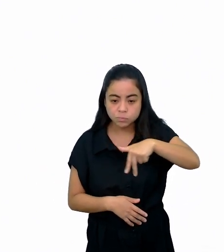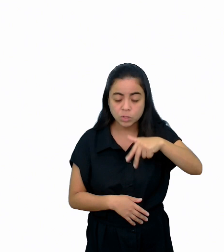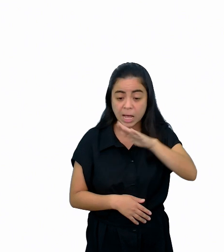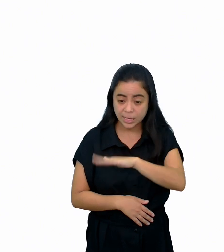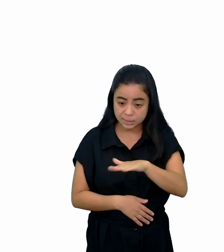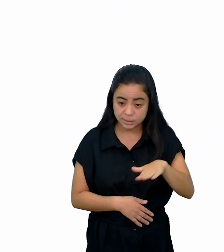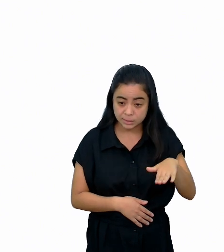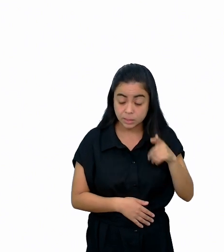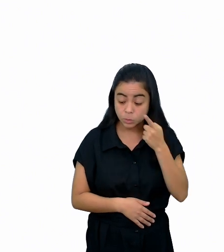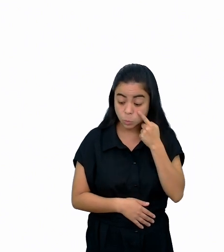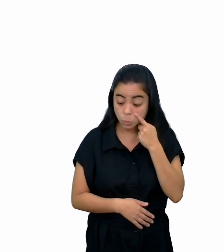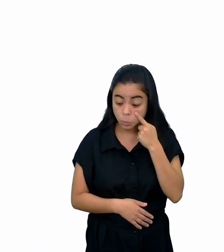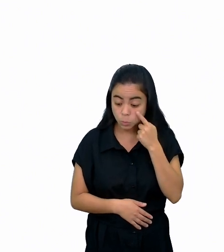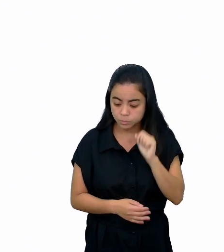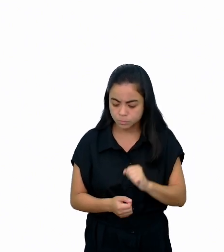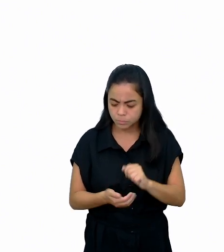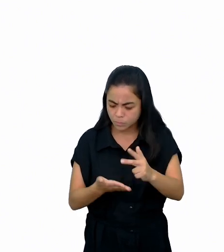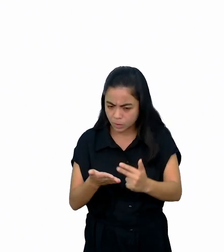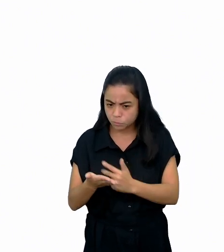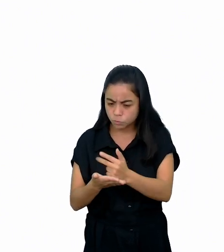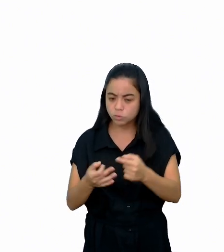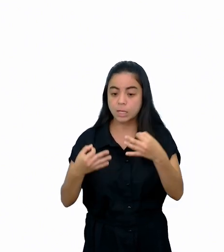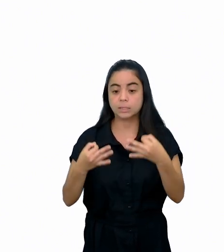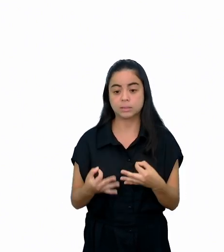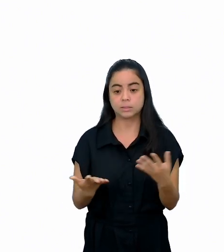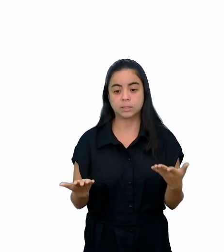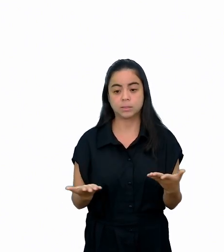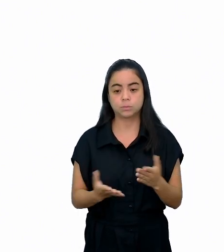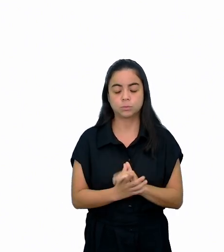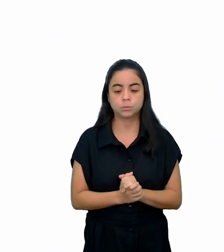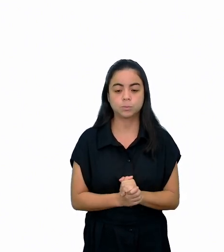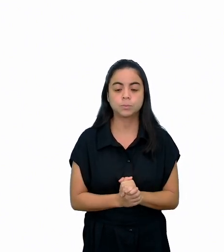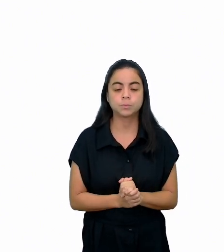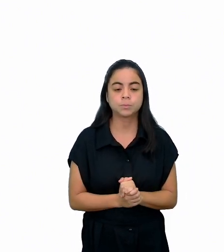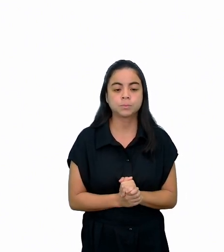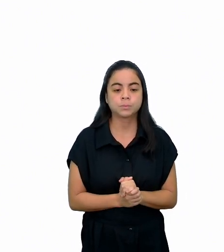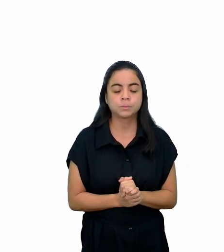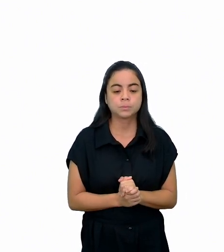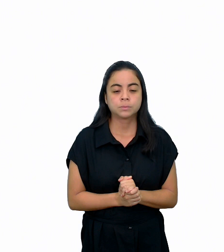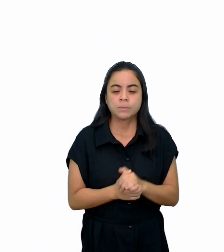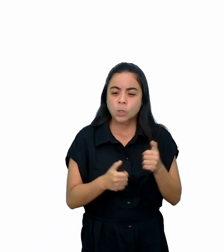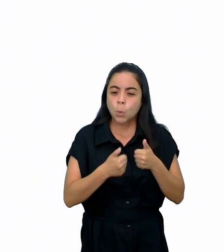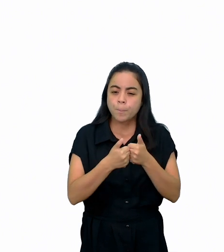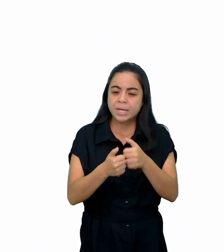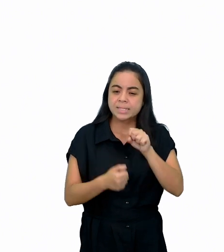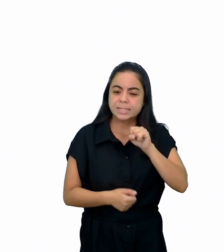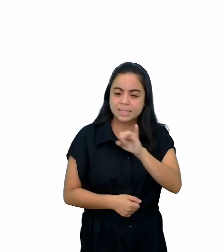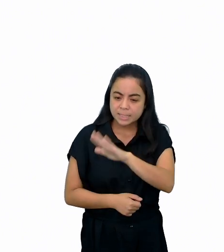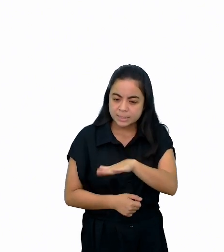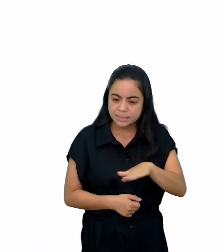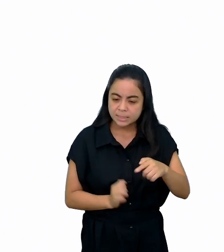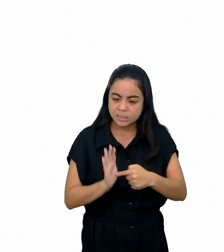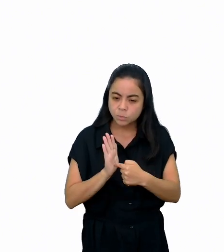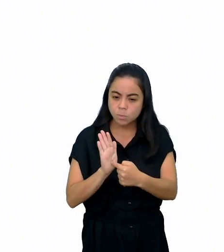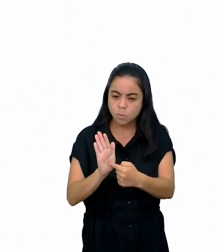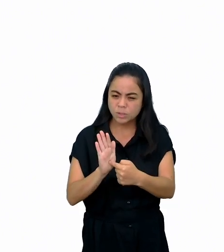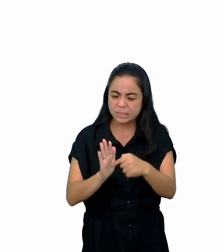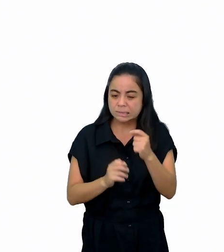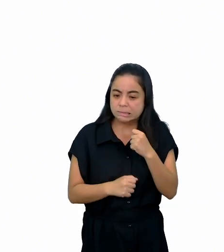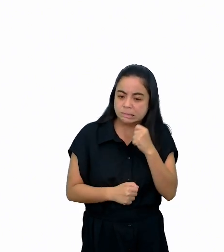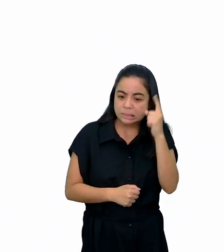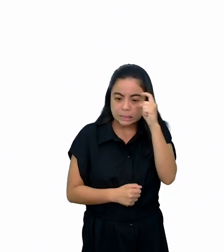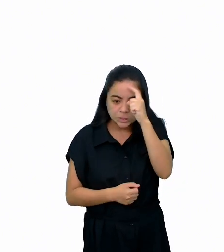aí registrando os deslocamentos, né? Acompanhe aí se as crianças apresentam mais dificuldade